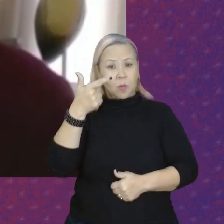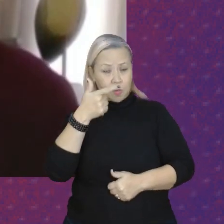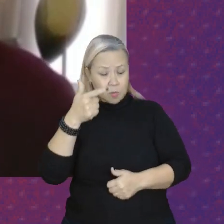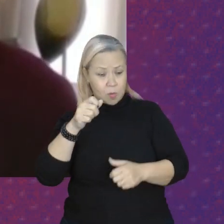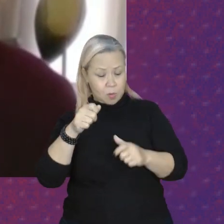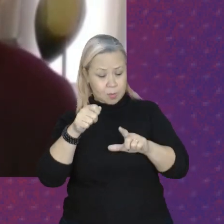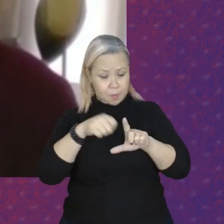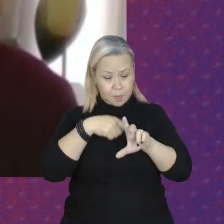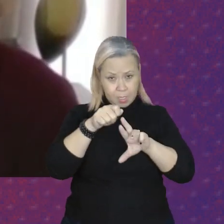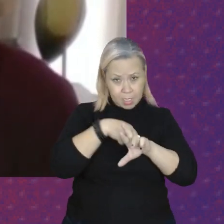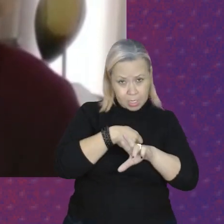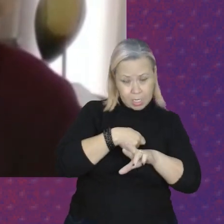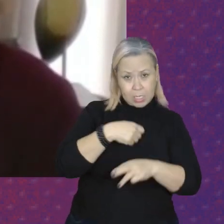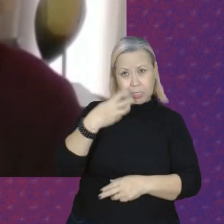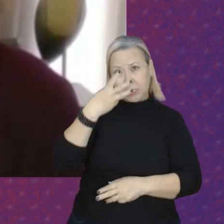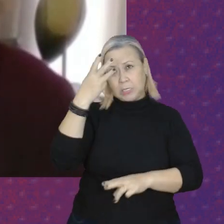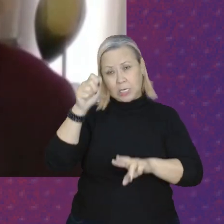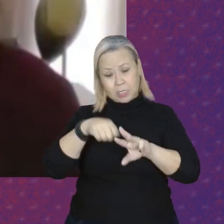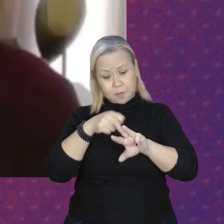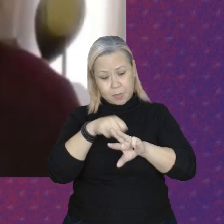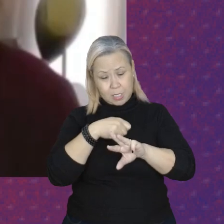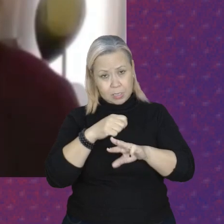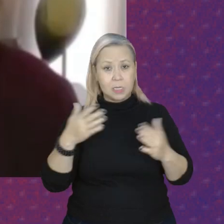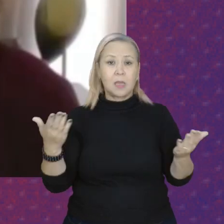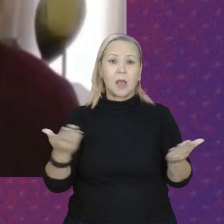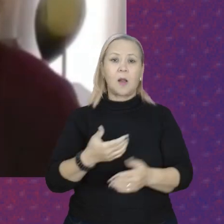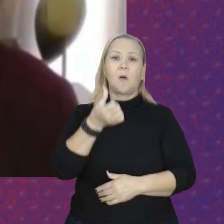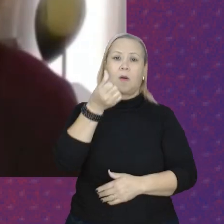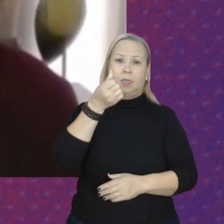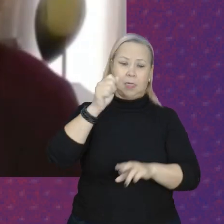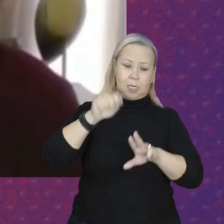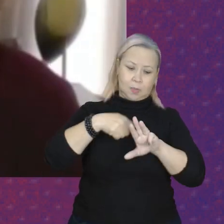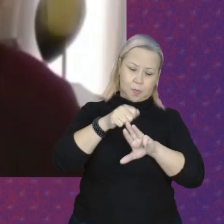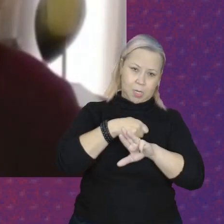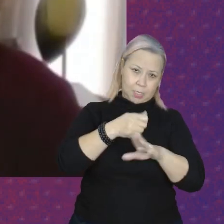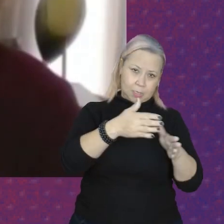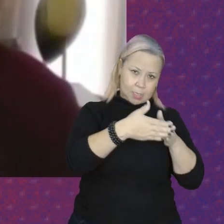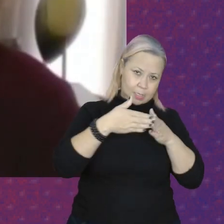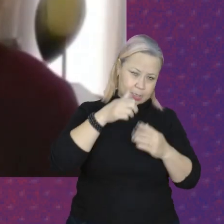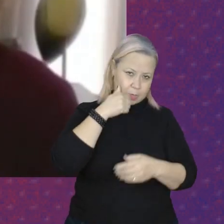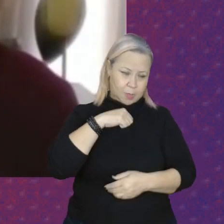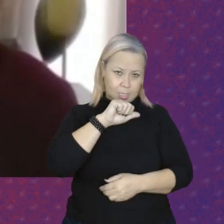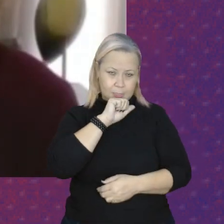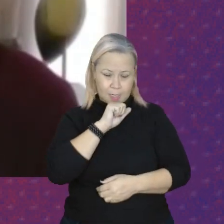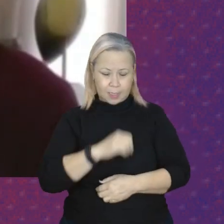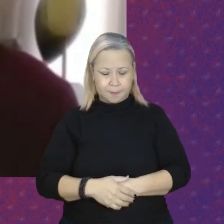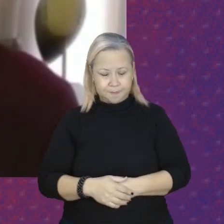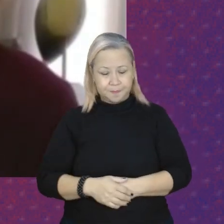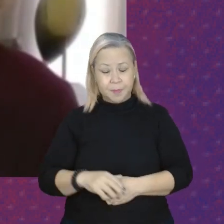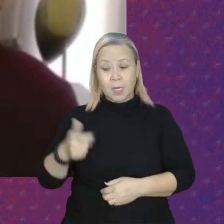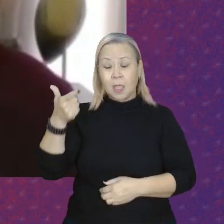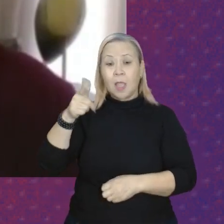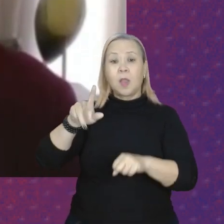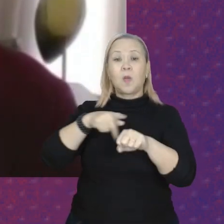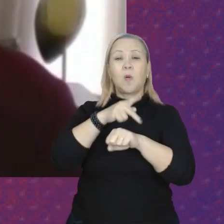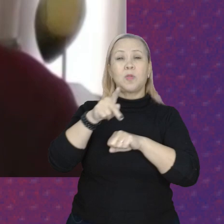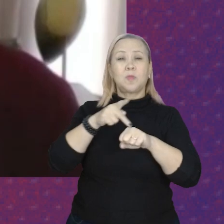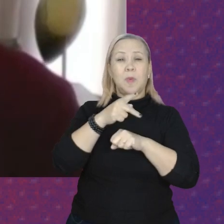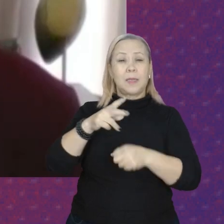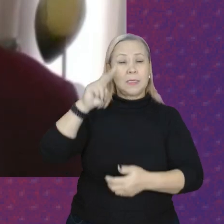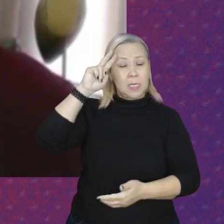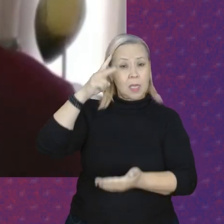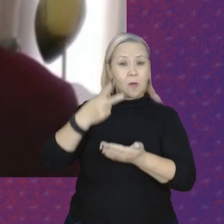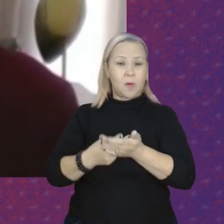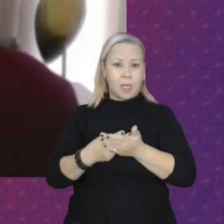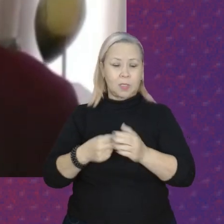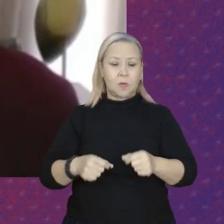6. Países mais avançados consideram a licença maternidade um espaço importantíssimo